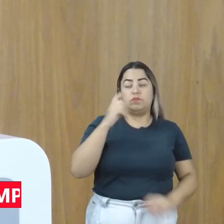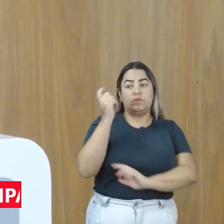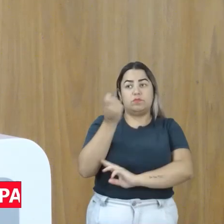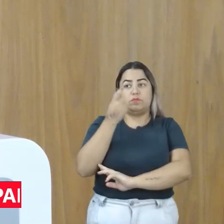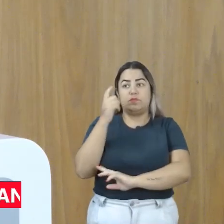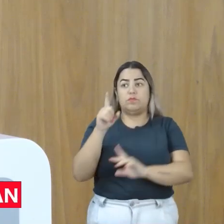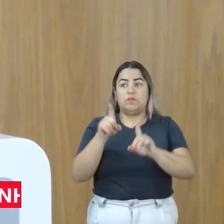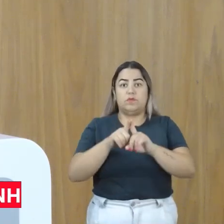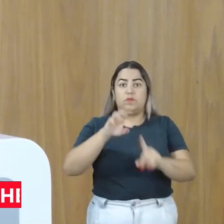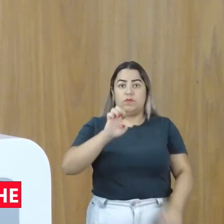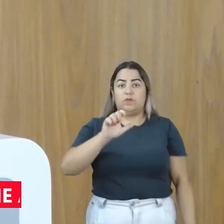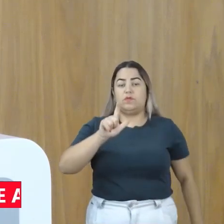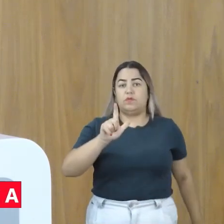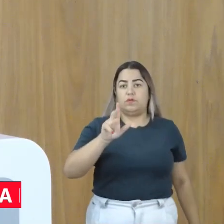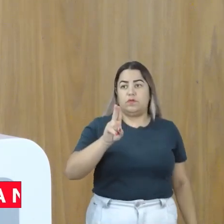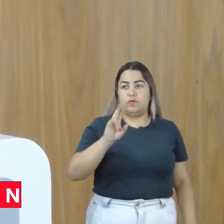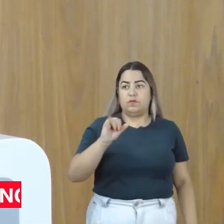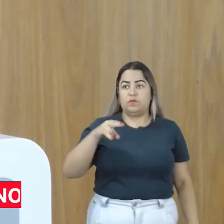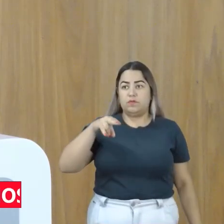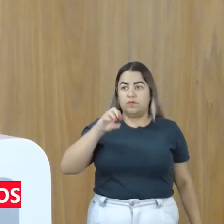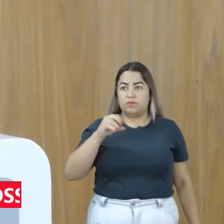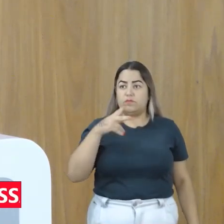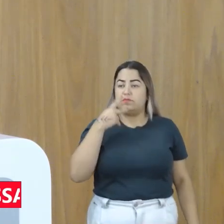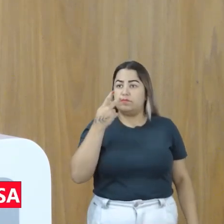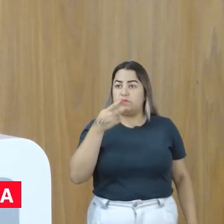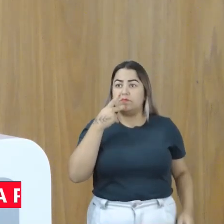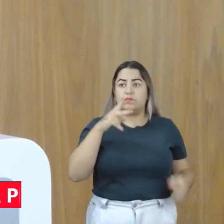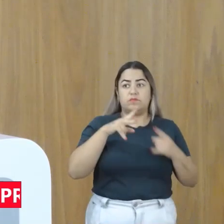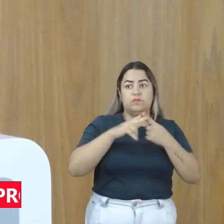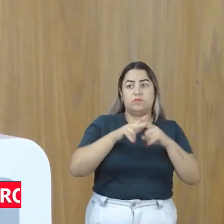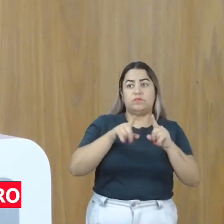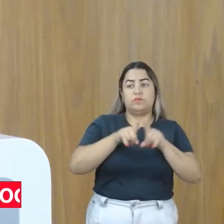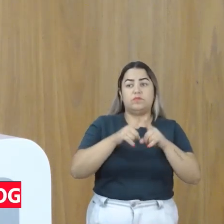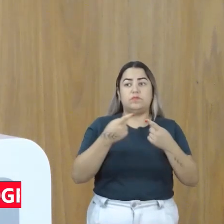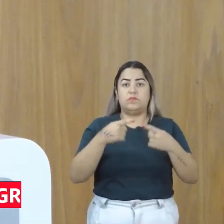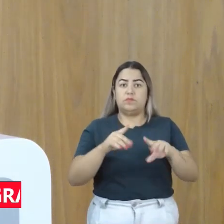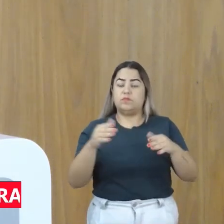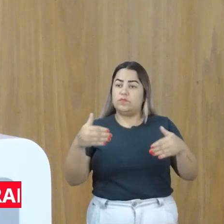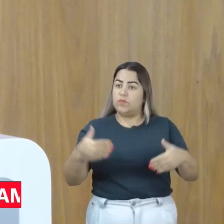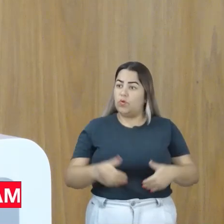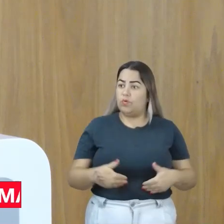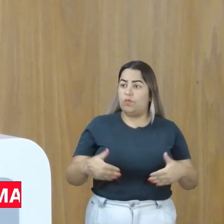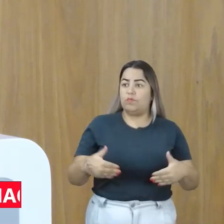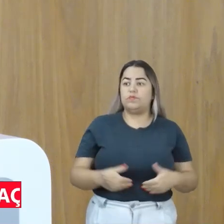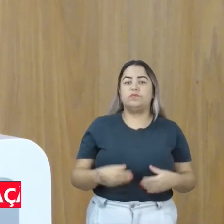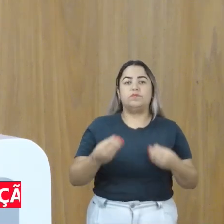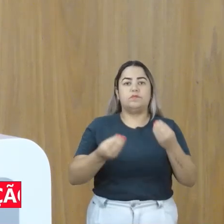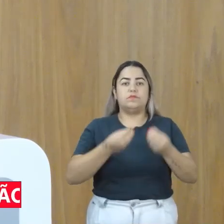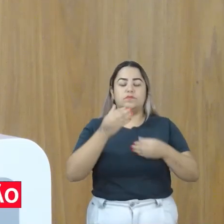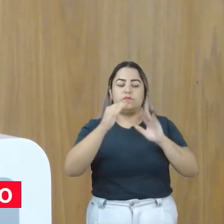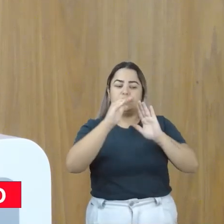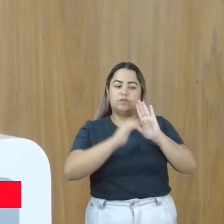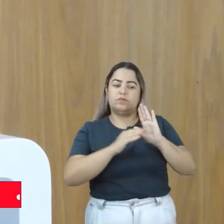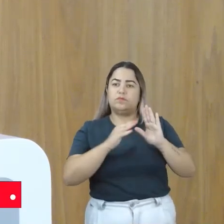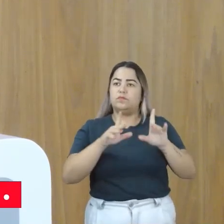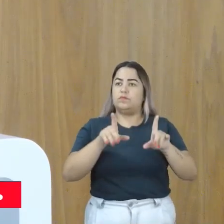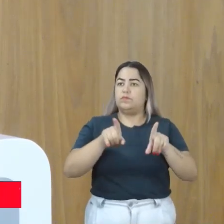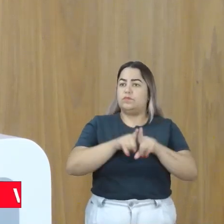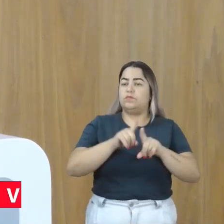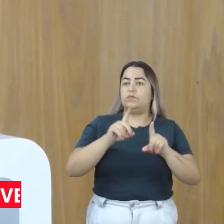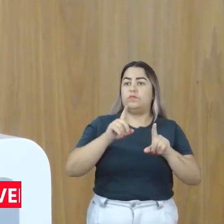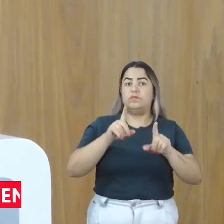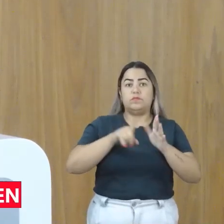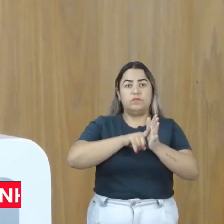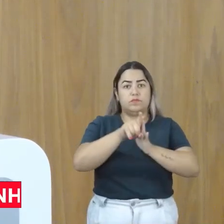Sul, Elvino Bongás. Ele fala sobre os mecanismos de combate à fome, como o Programa de Aquisição de Alimentos, Plano